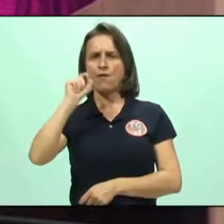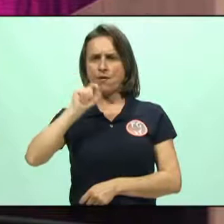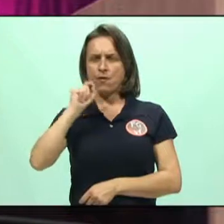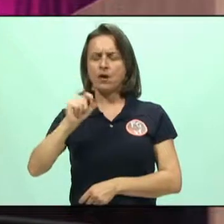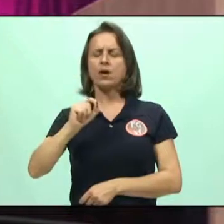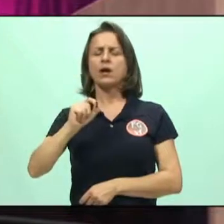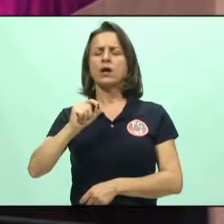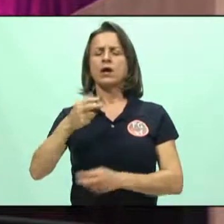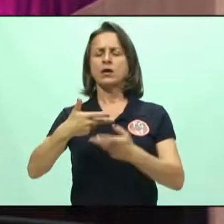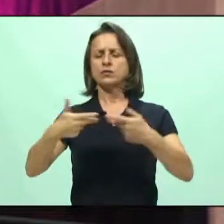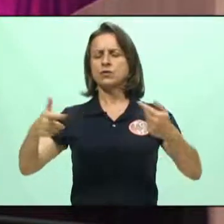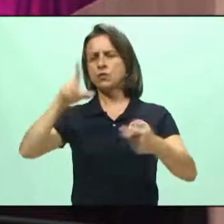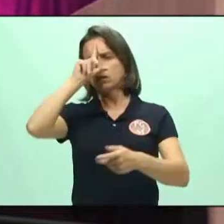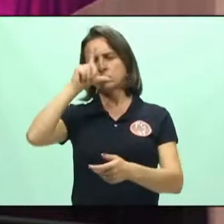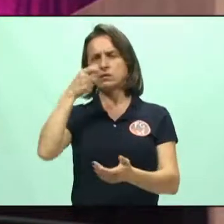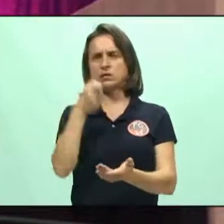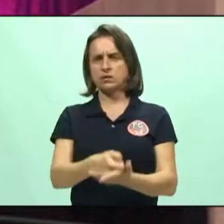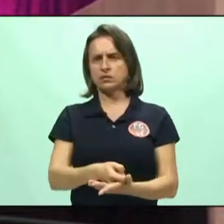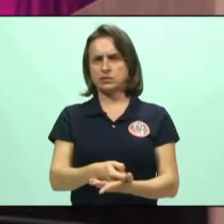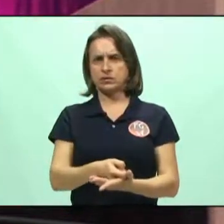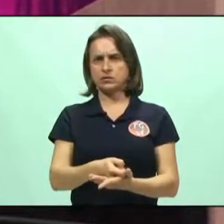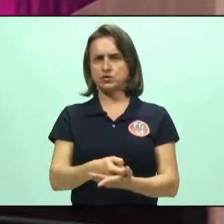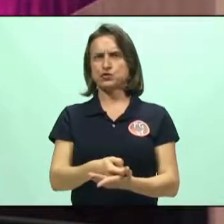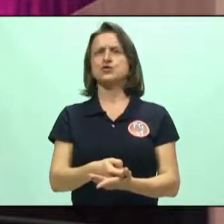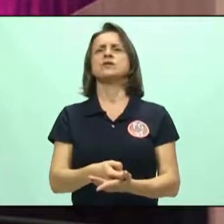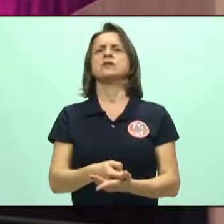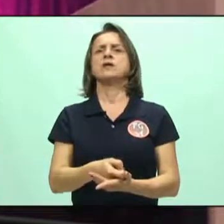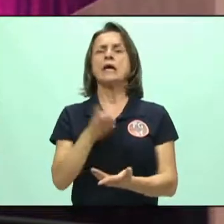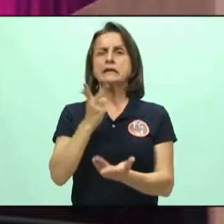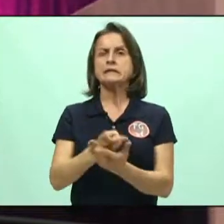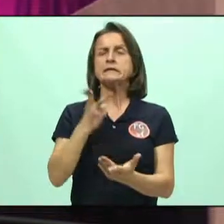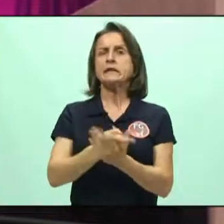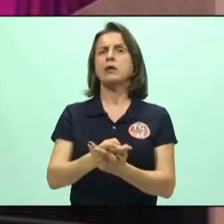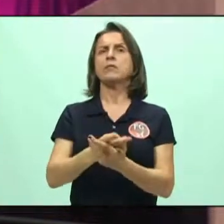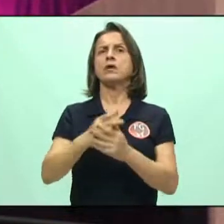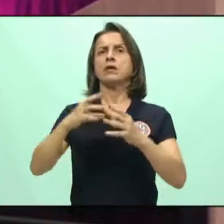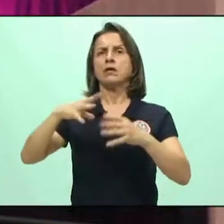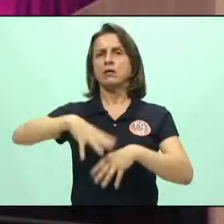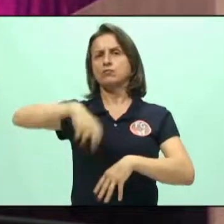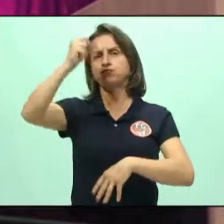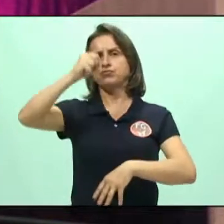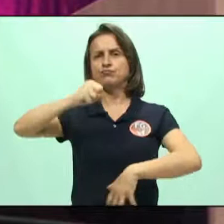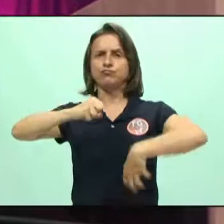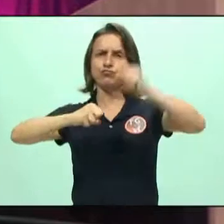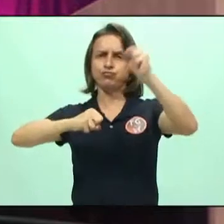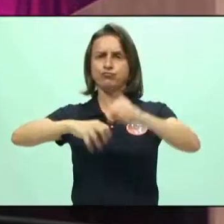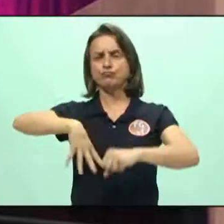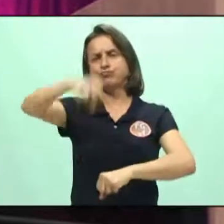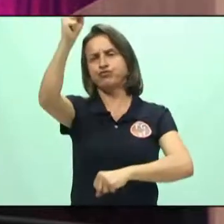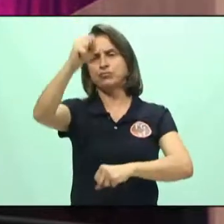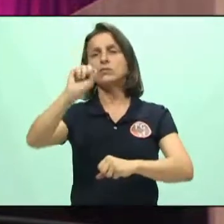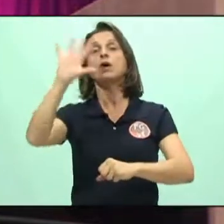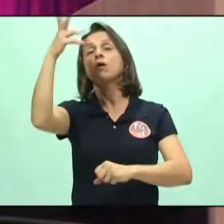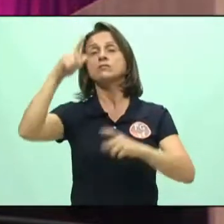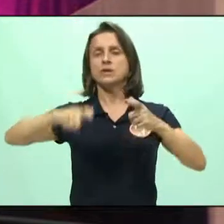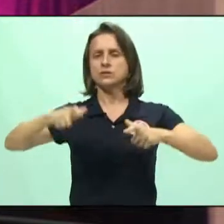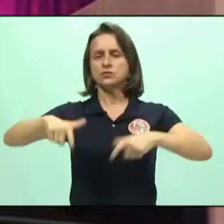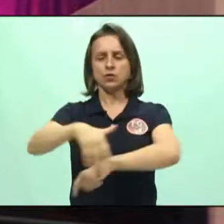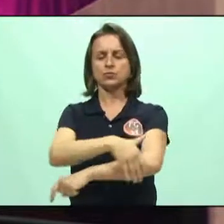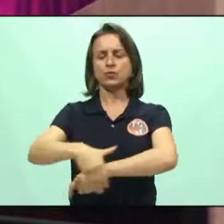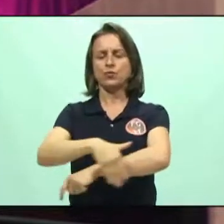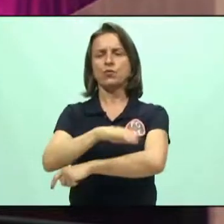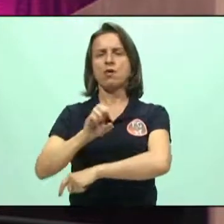solucionar as constantes quedas de energia que tem ocorrido na rua Ema Fornari conte